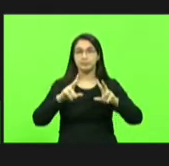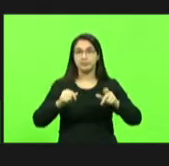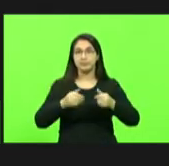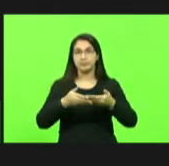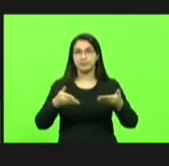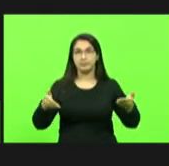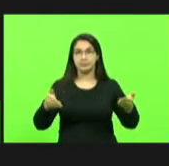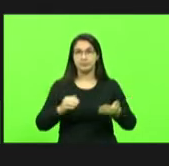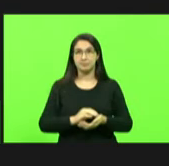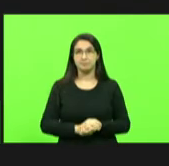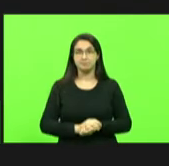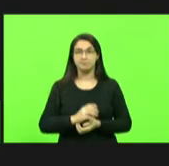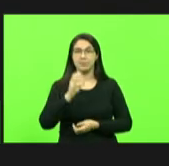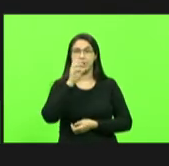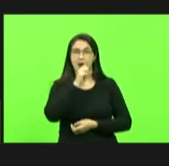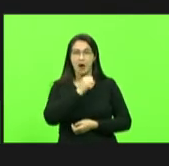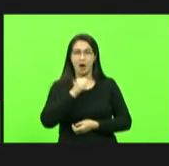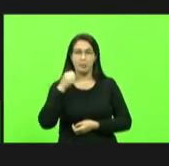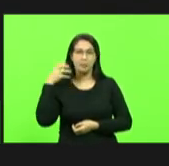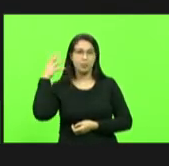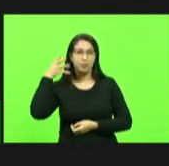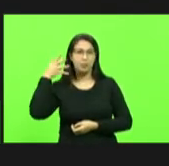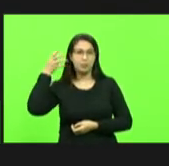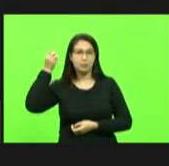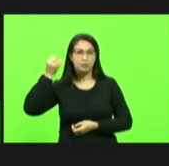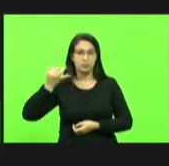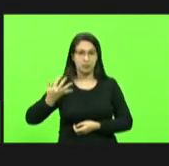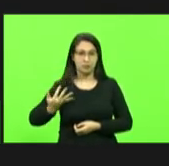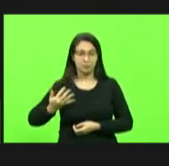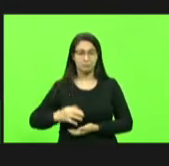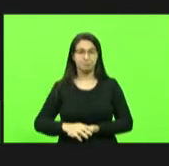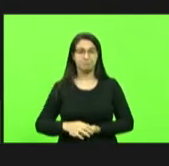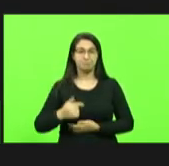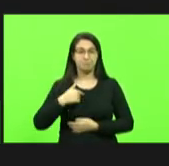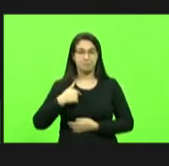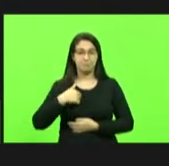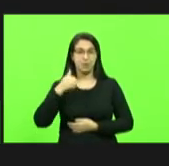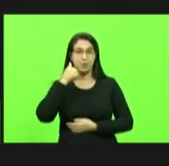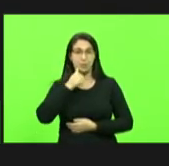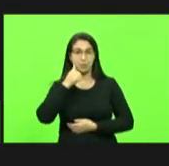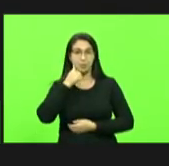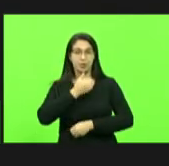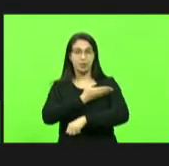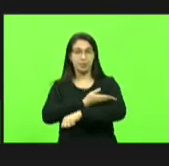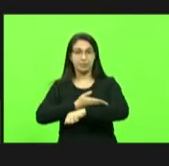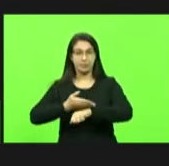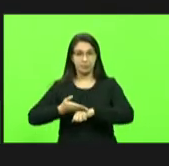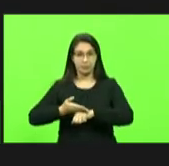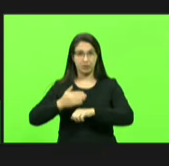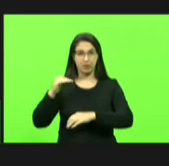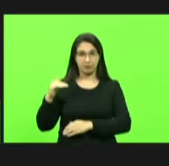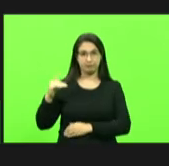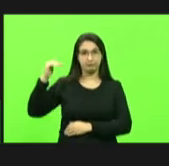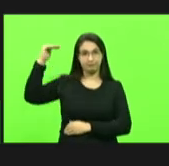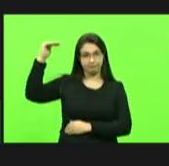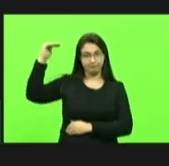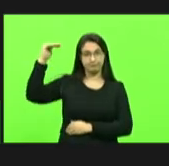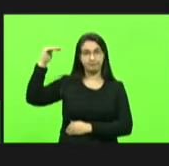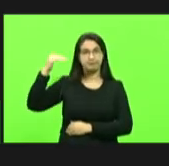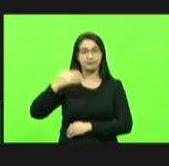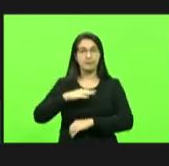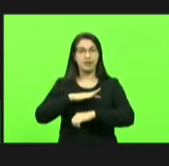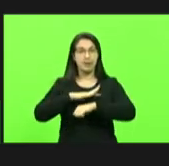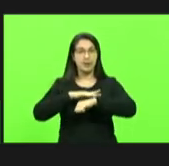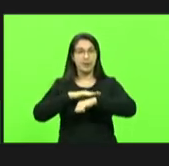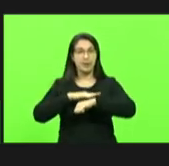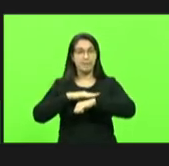Então, vou fazer a breve audiodescrição, né? Eu sou uma mulher branca, de estatura alta, de pele, de